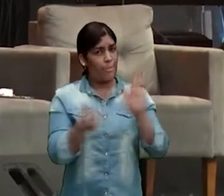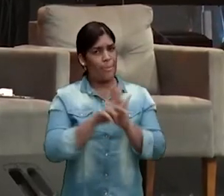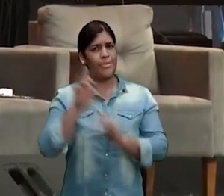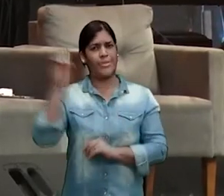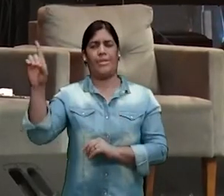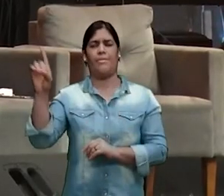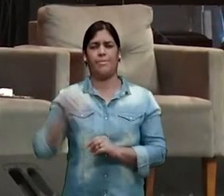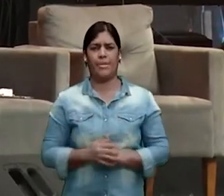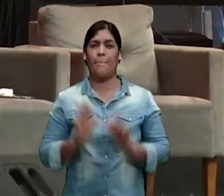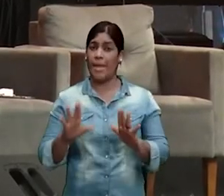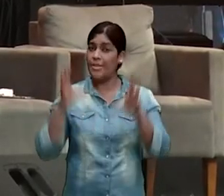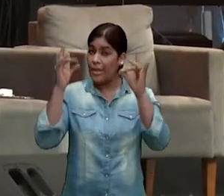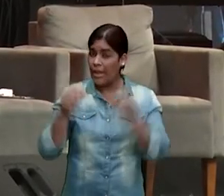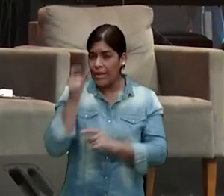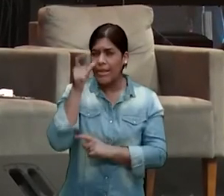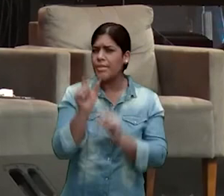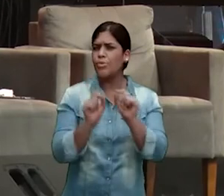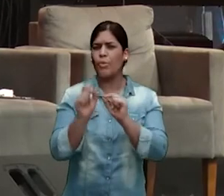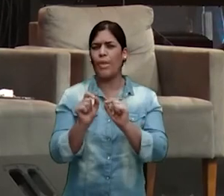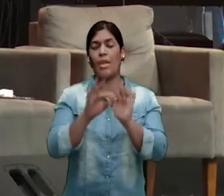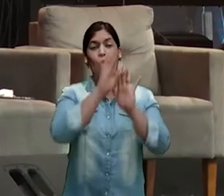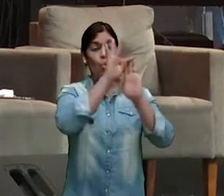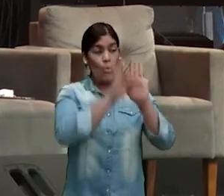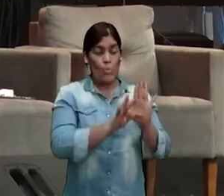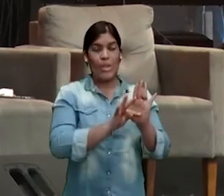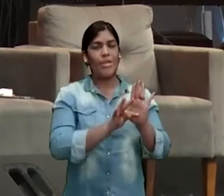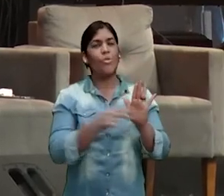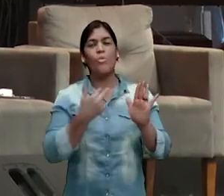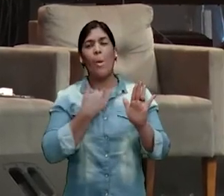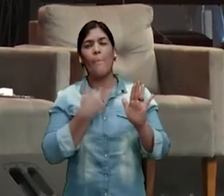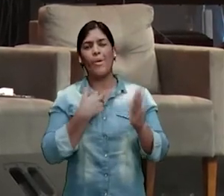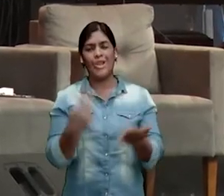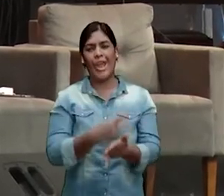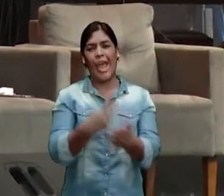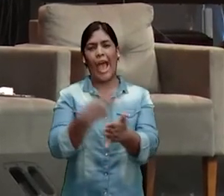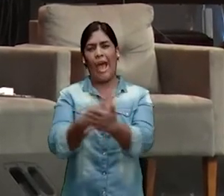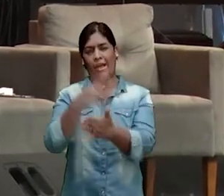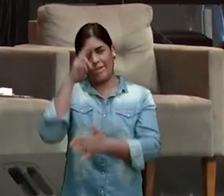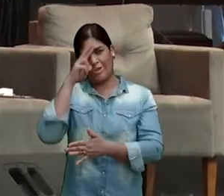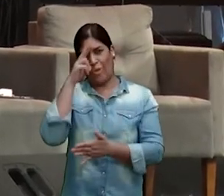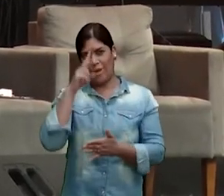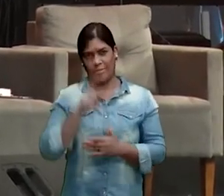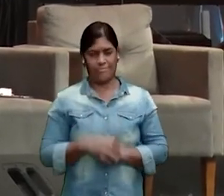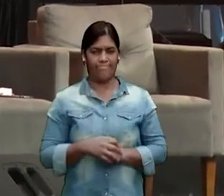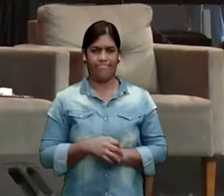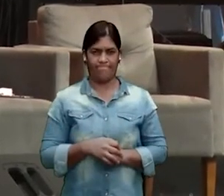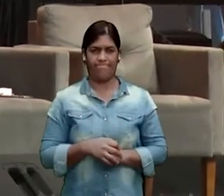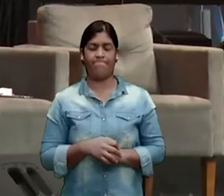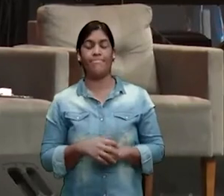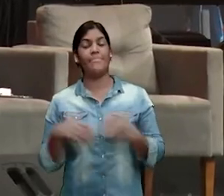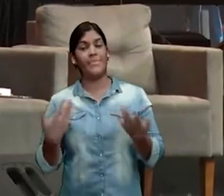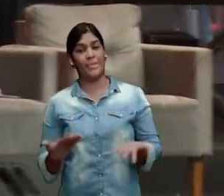interessante o texto sagrado não pode ter errâncias históricas Oi